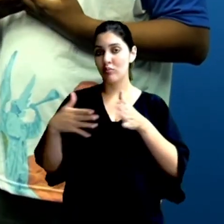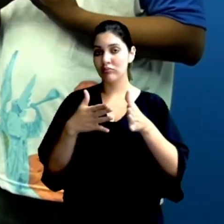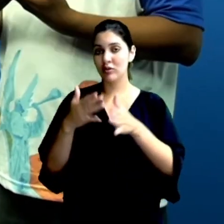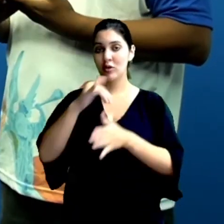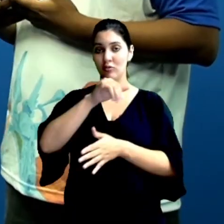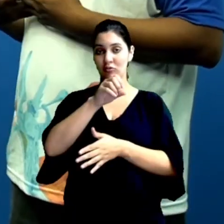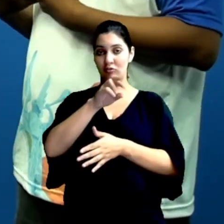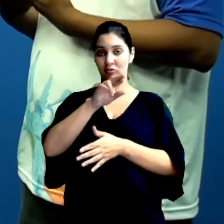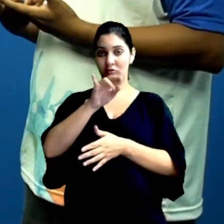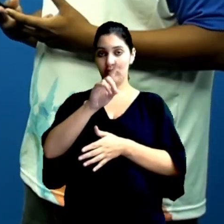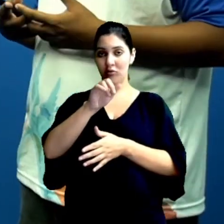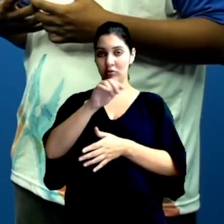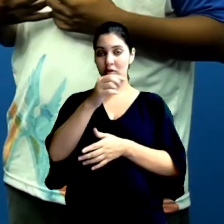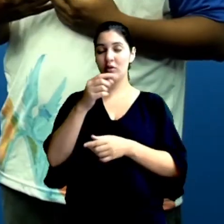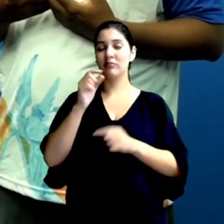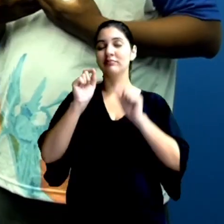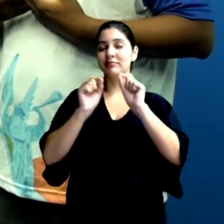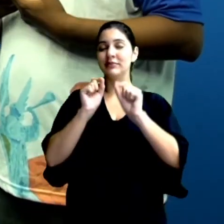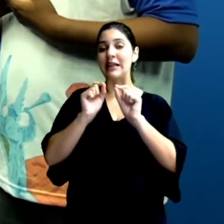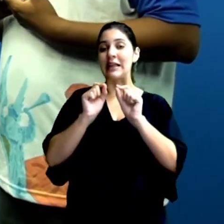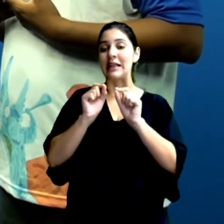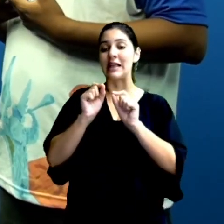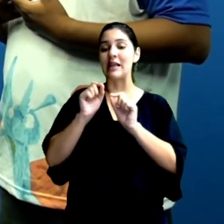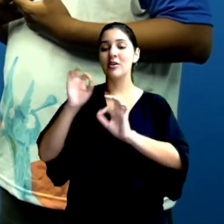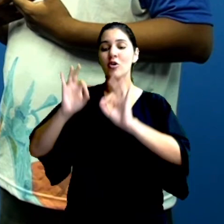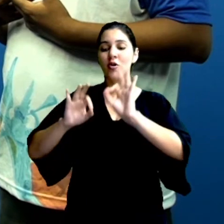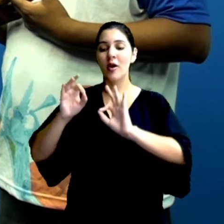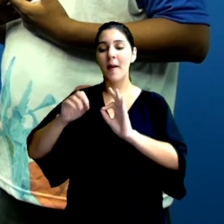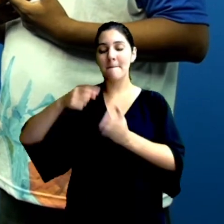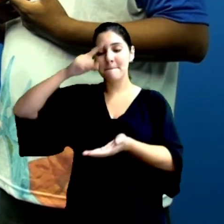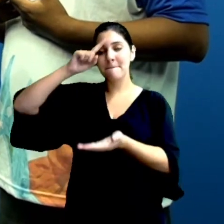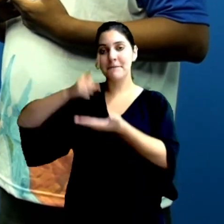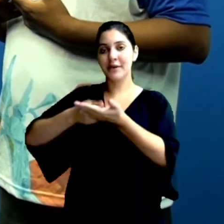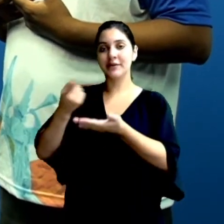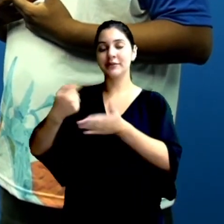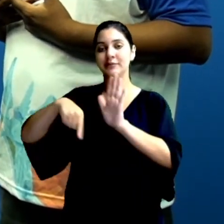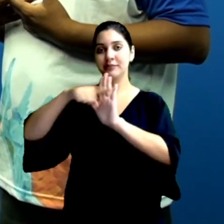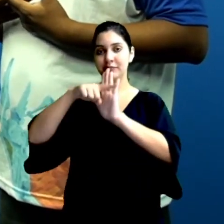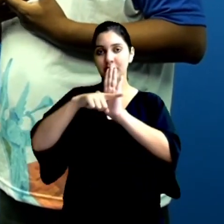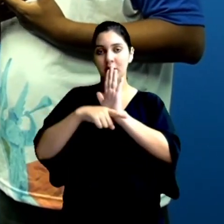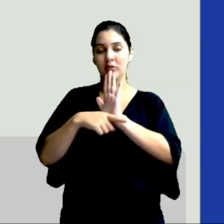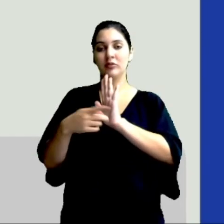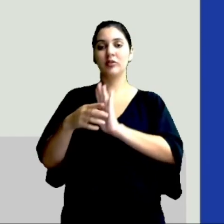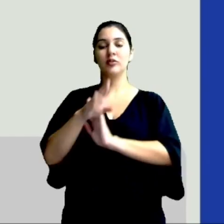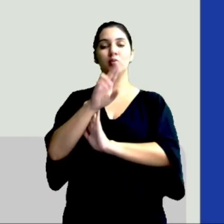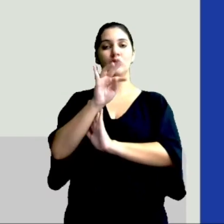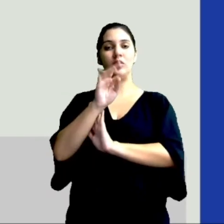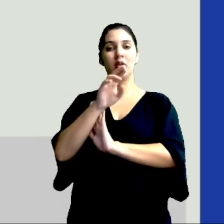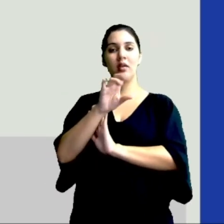conta do controle, né, quem controla e fazer projetos de extensão,